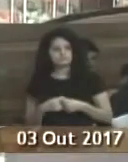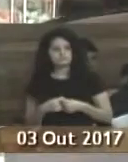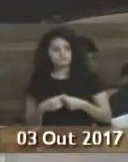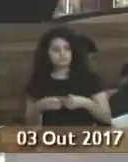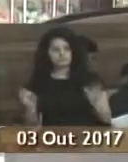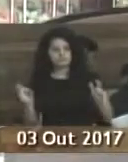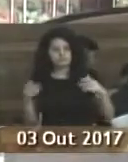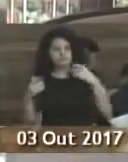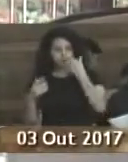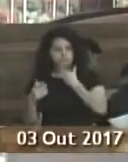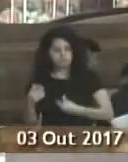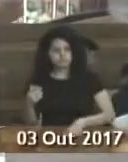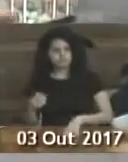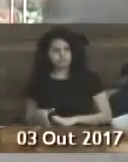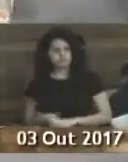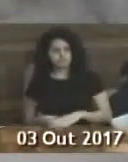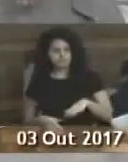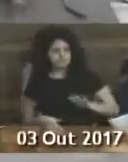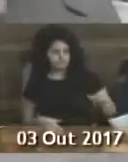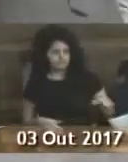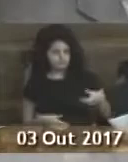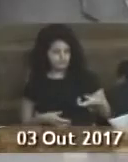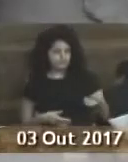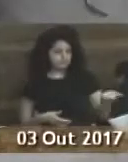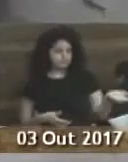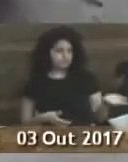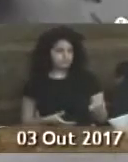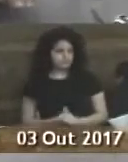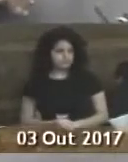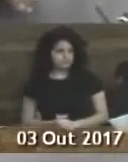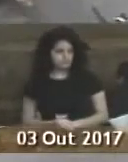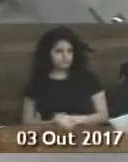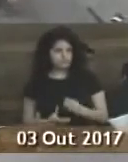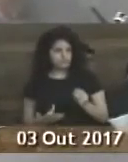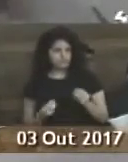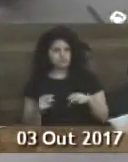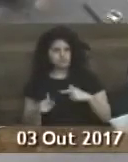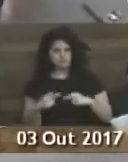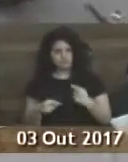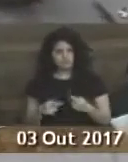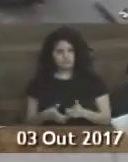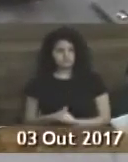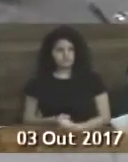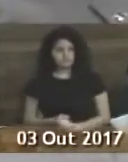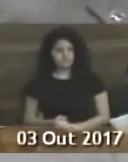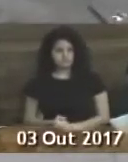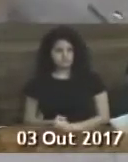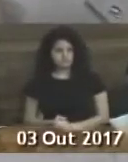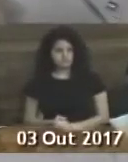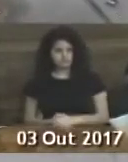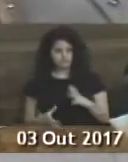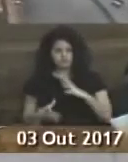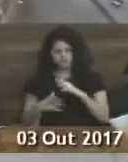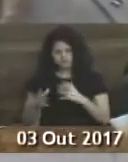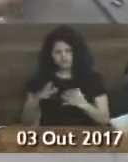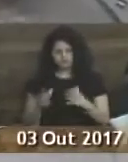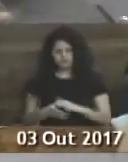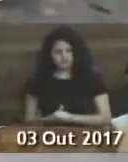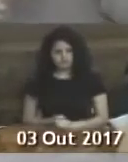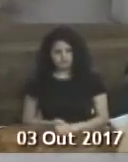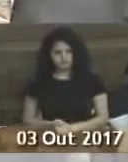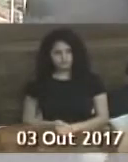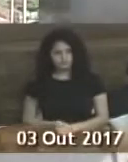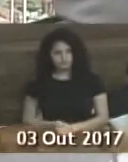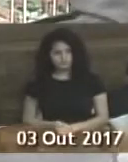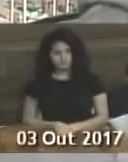nu e uma criança foi pôr a mão. Deu um bafafá danado, deu até quebra-quebra lá no